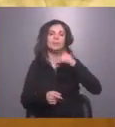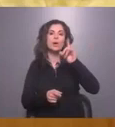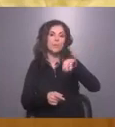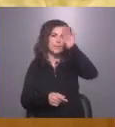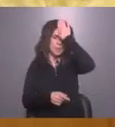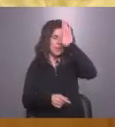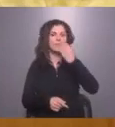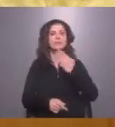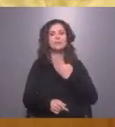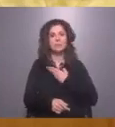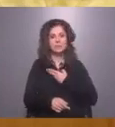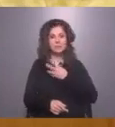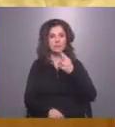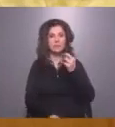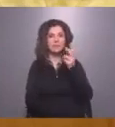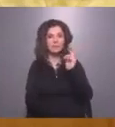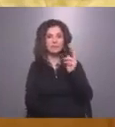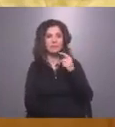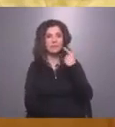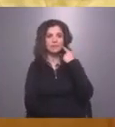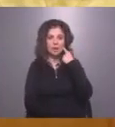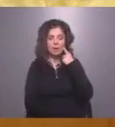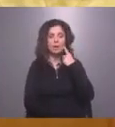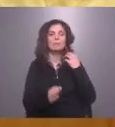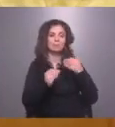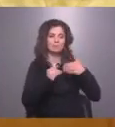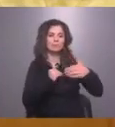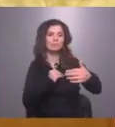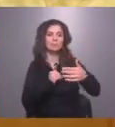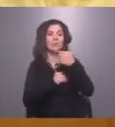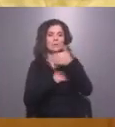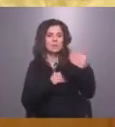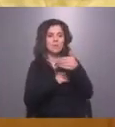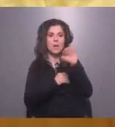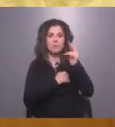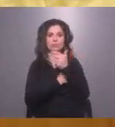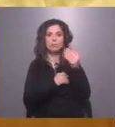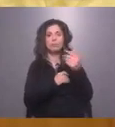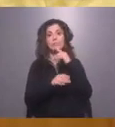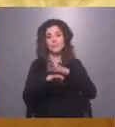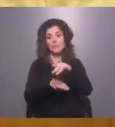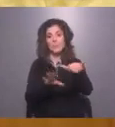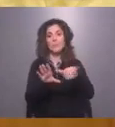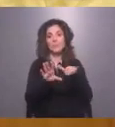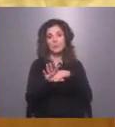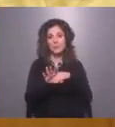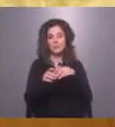Papa Francisco. Tomemos nesse dia, de uma forma particular, na nossa oração, o